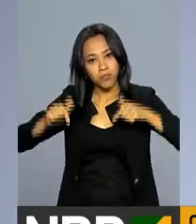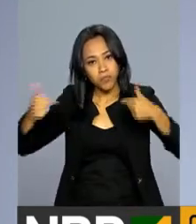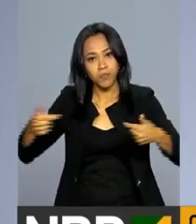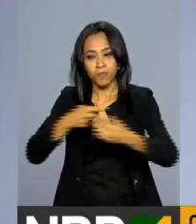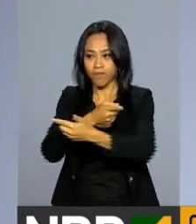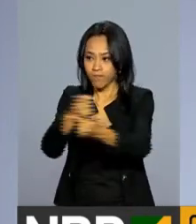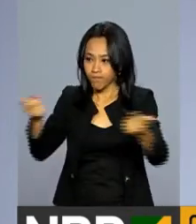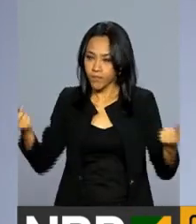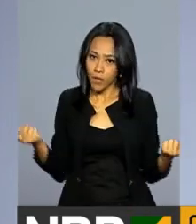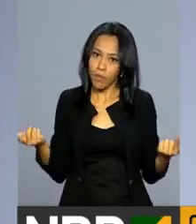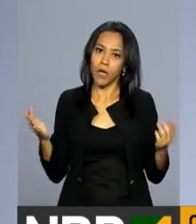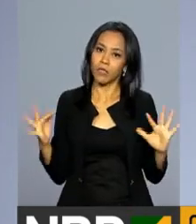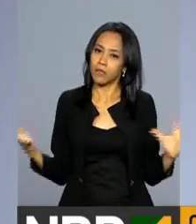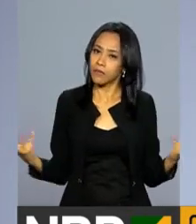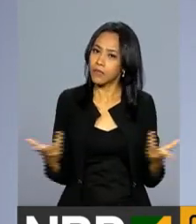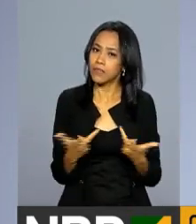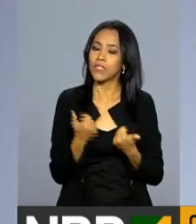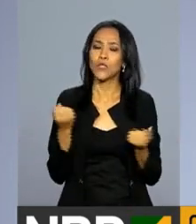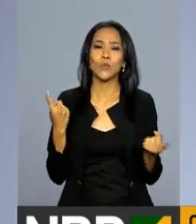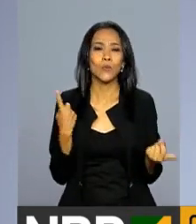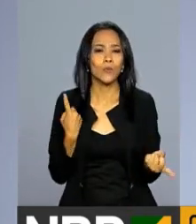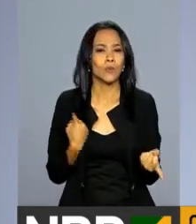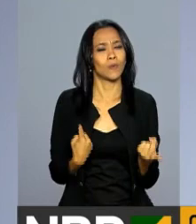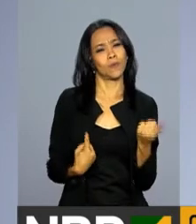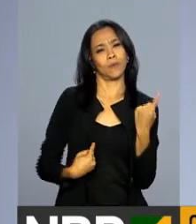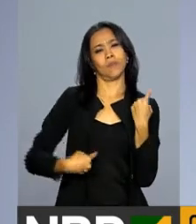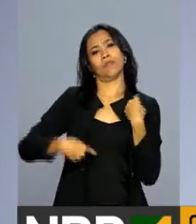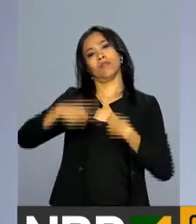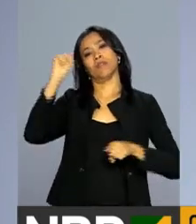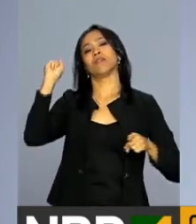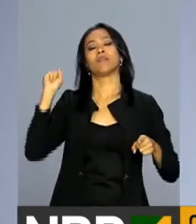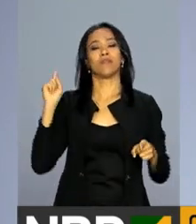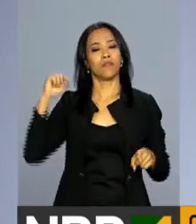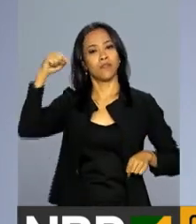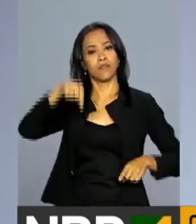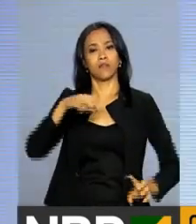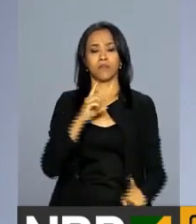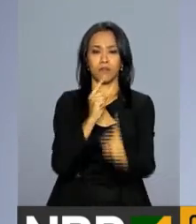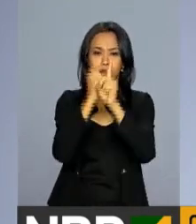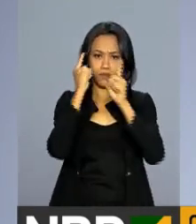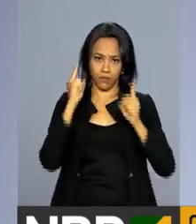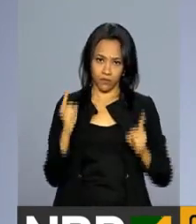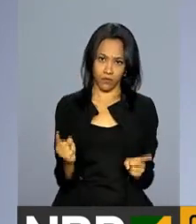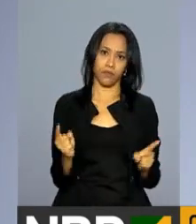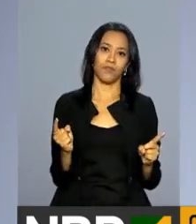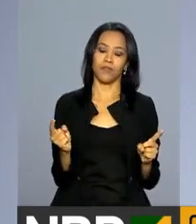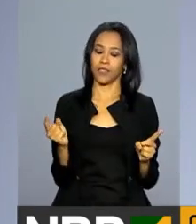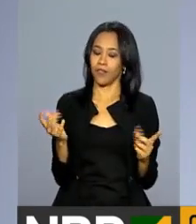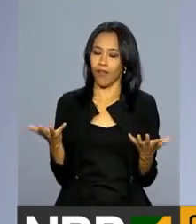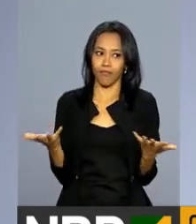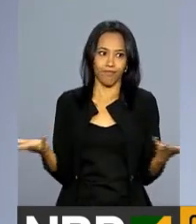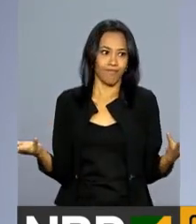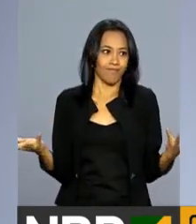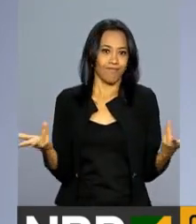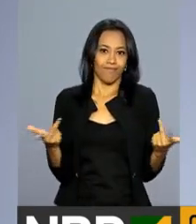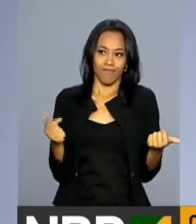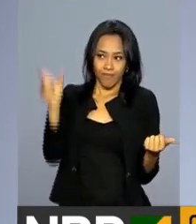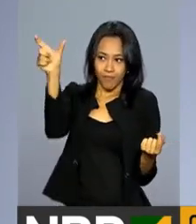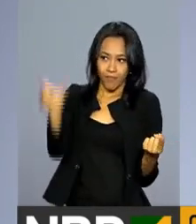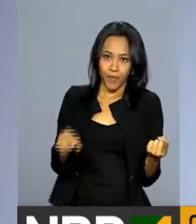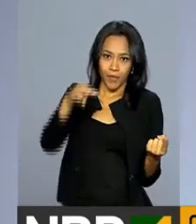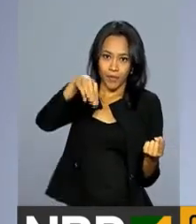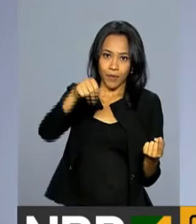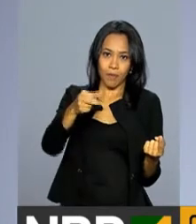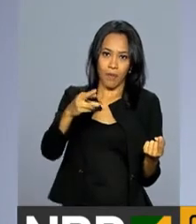um extraordinário é sucesso neste encontro prestigiadíssimo pelo márcio frança